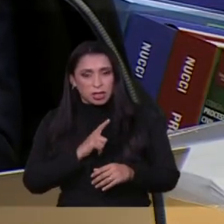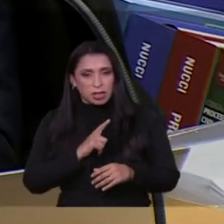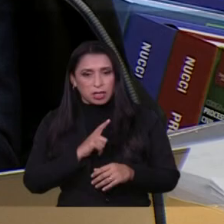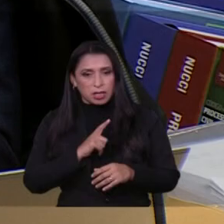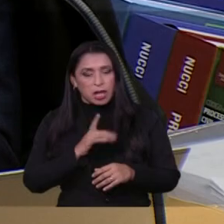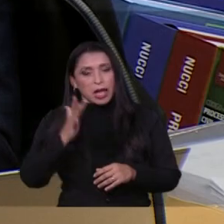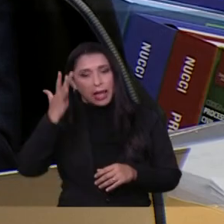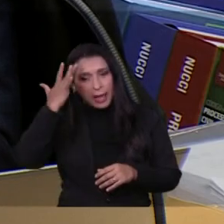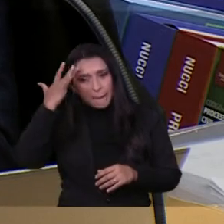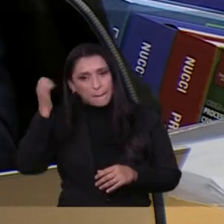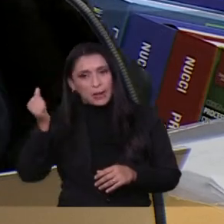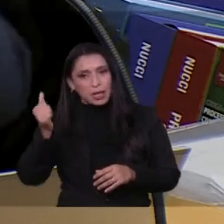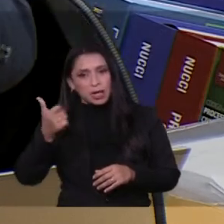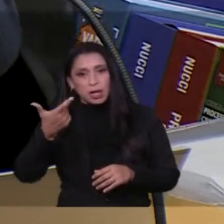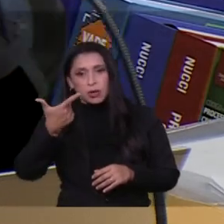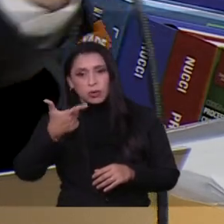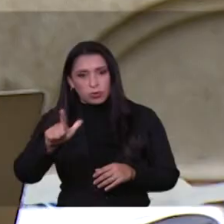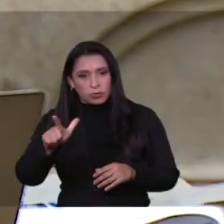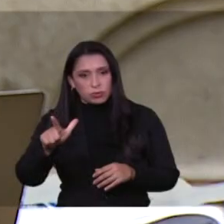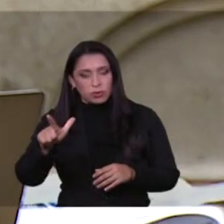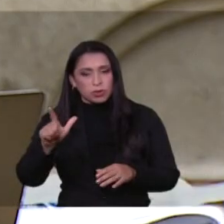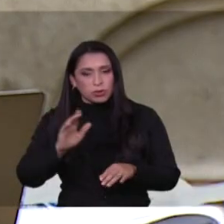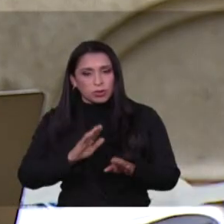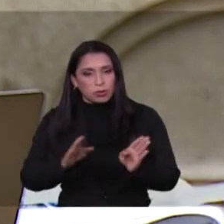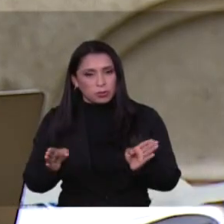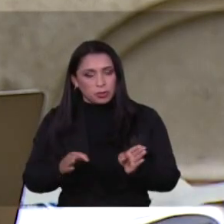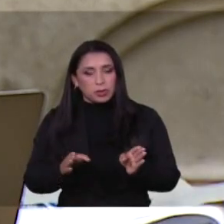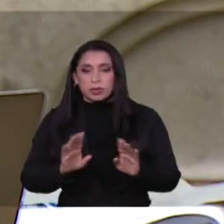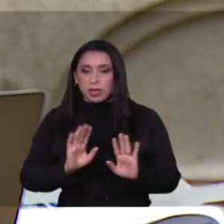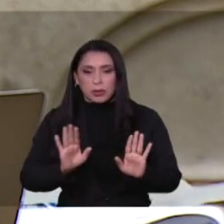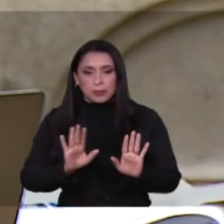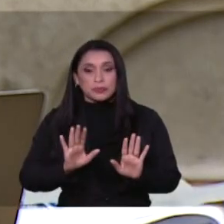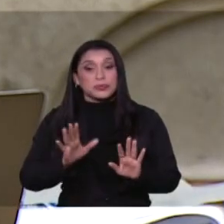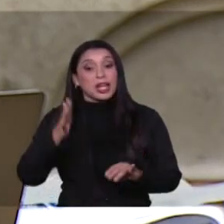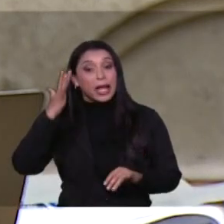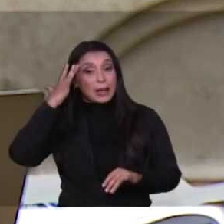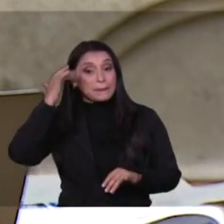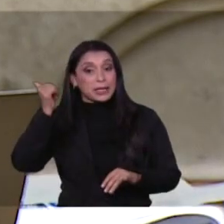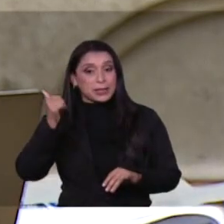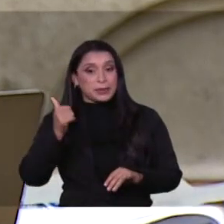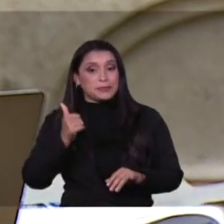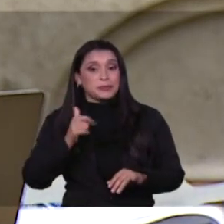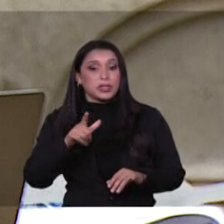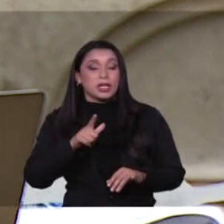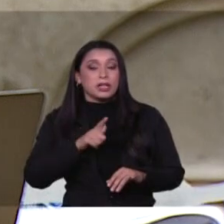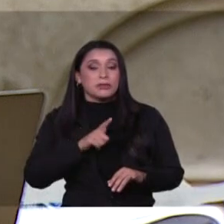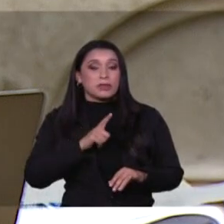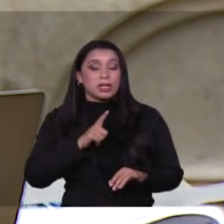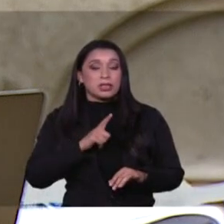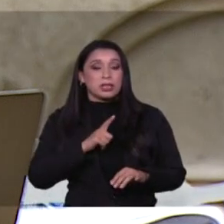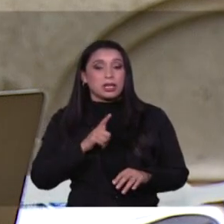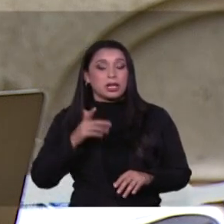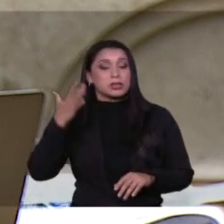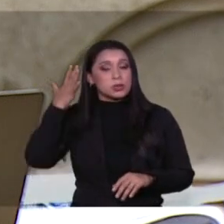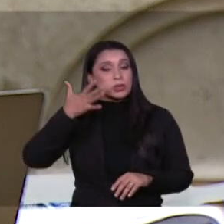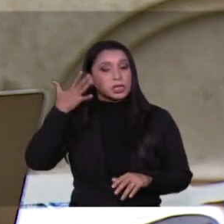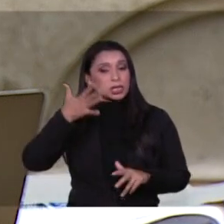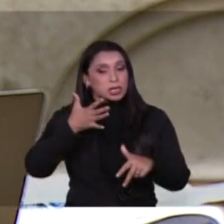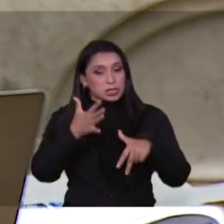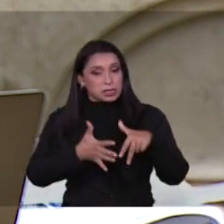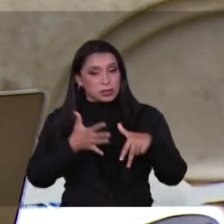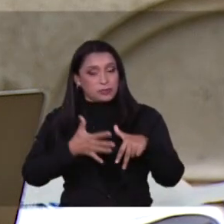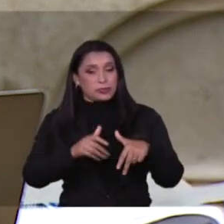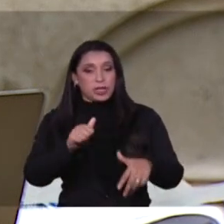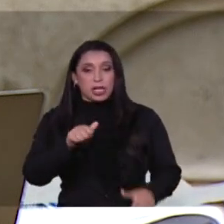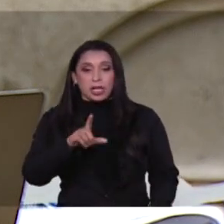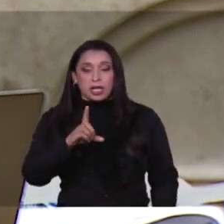sequência amanhã ou em outro momento. Não, então nós amanhã ouviremos as sustentações remanescentes das